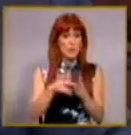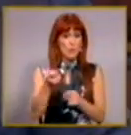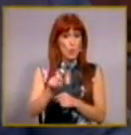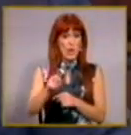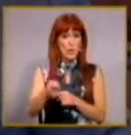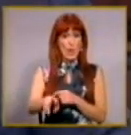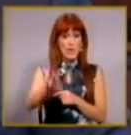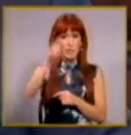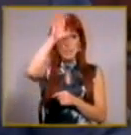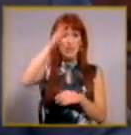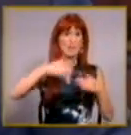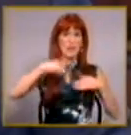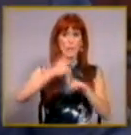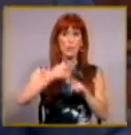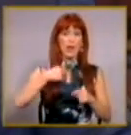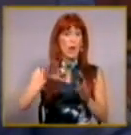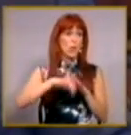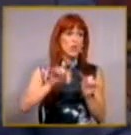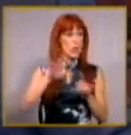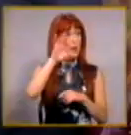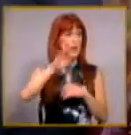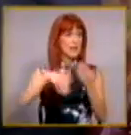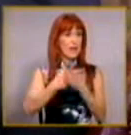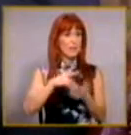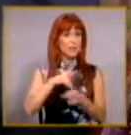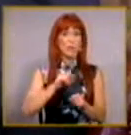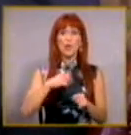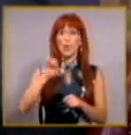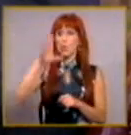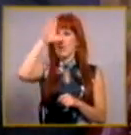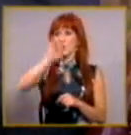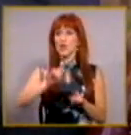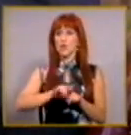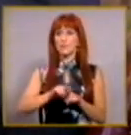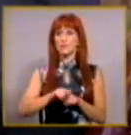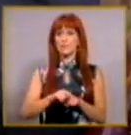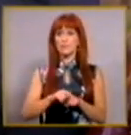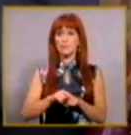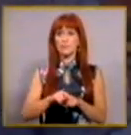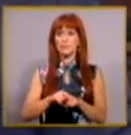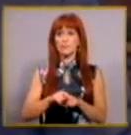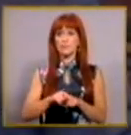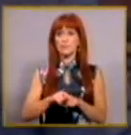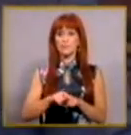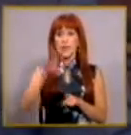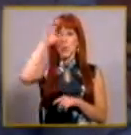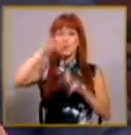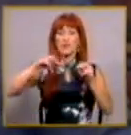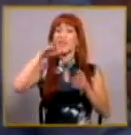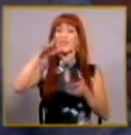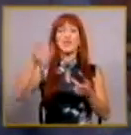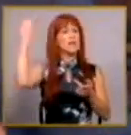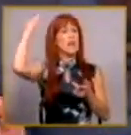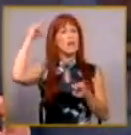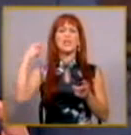Primeiro-Ministro, que se demite por conhecer que não tem condições para governar o país, com o Primeiro-Ministro, cujo Ministro das Finanças veio dizer que nós não